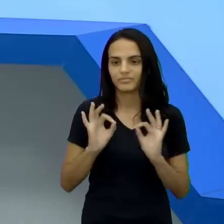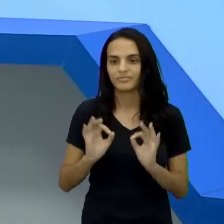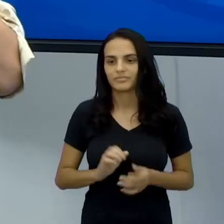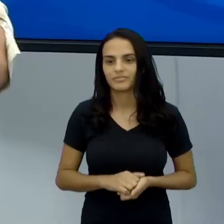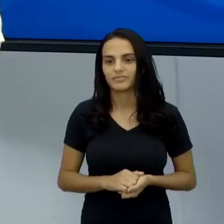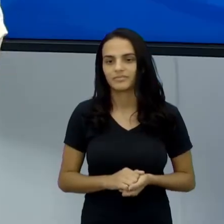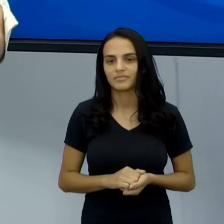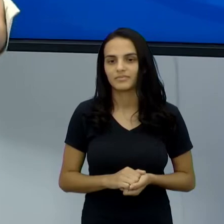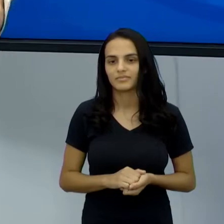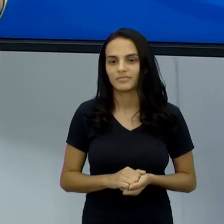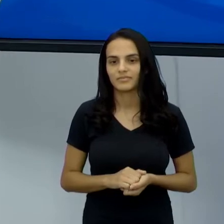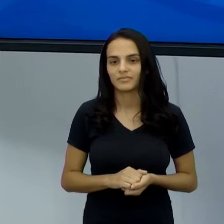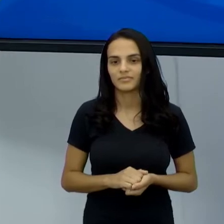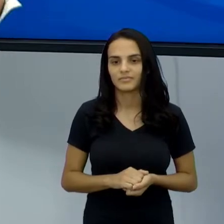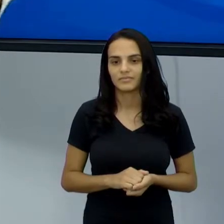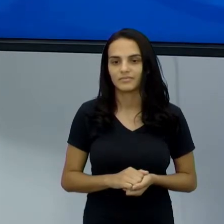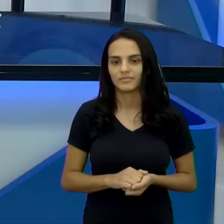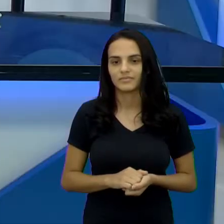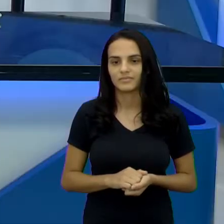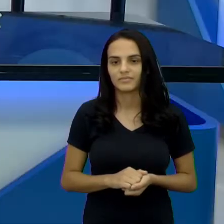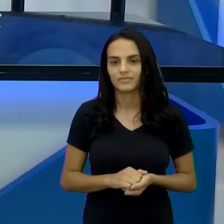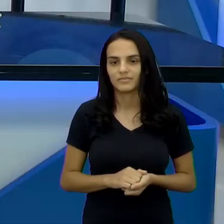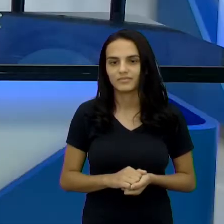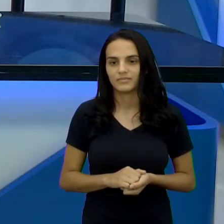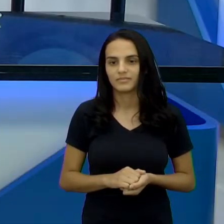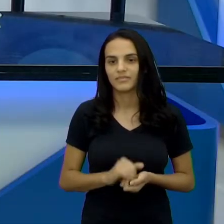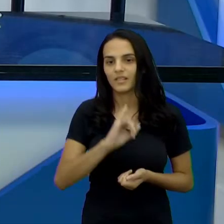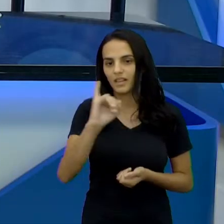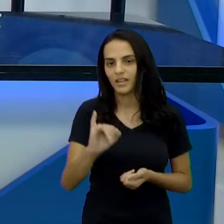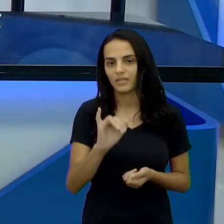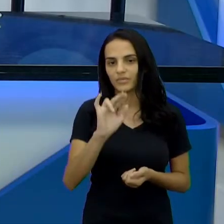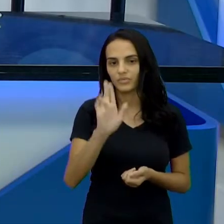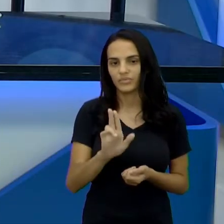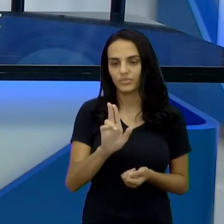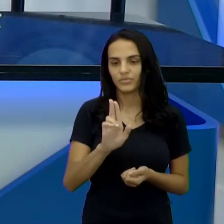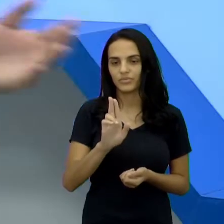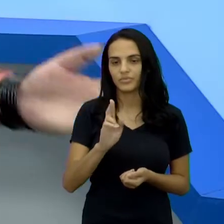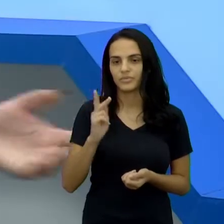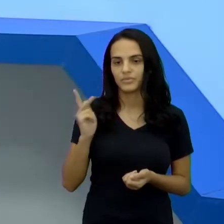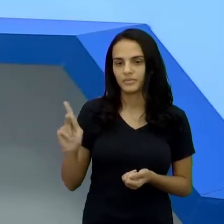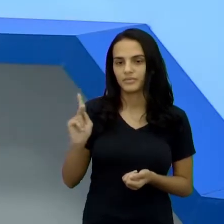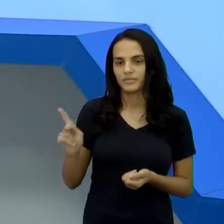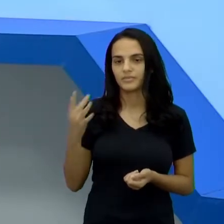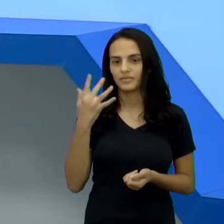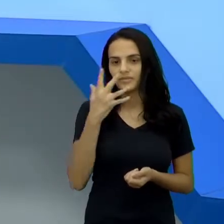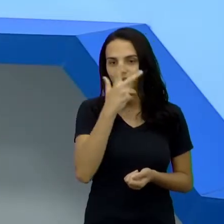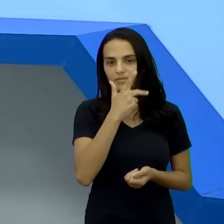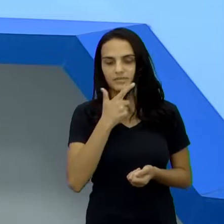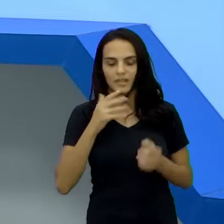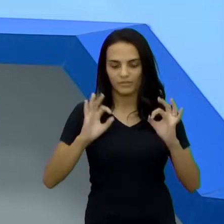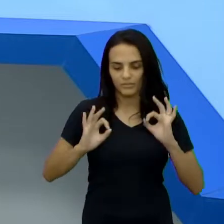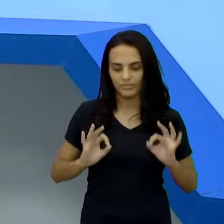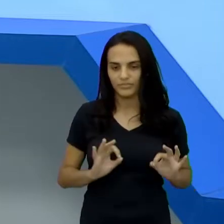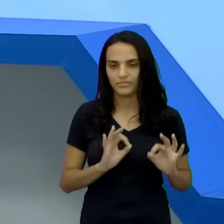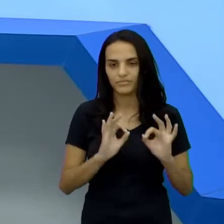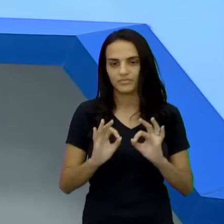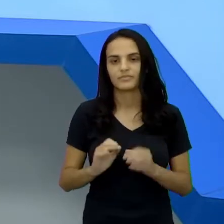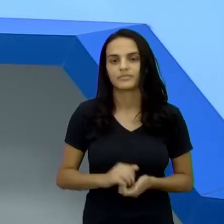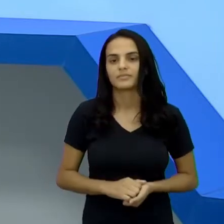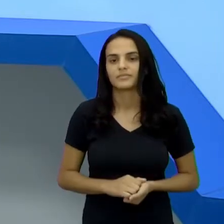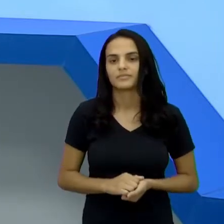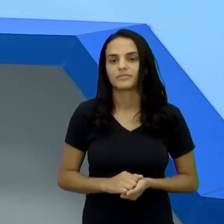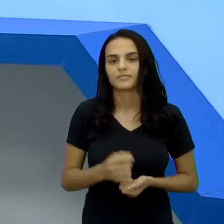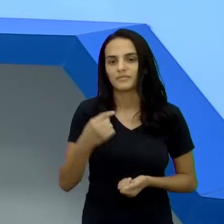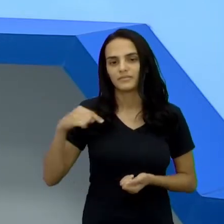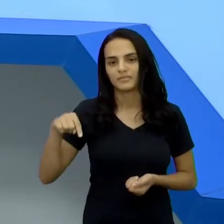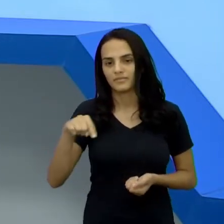no microfone, inclusive. Enquanto a Ju vai ficando belíssima, vai se ajeitando, vamos passar pelas